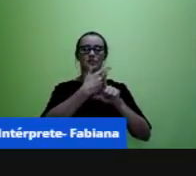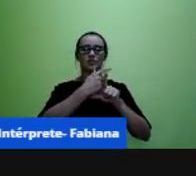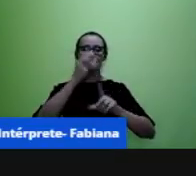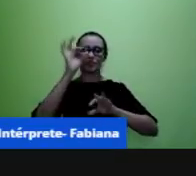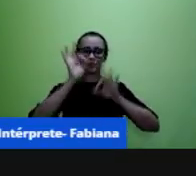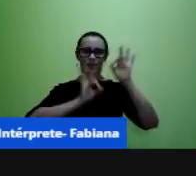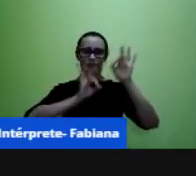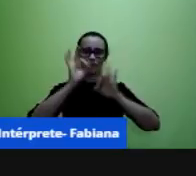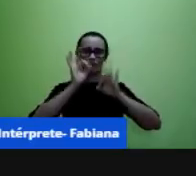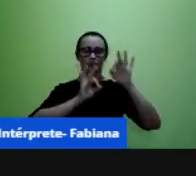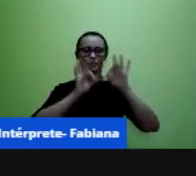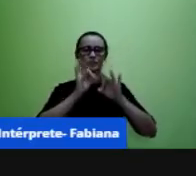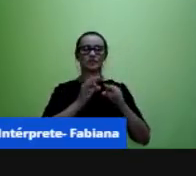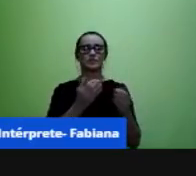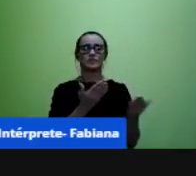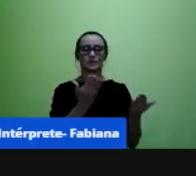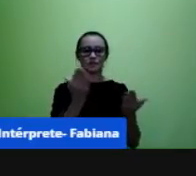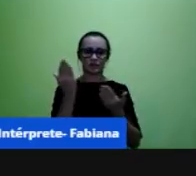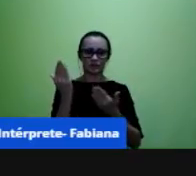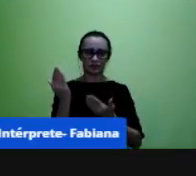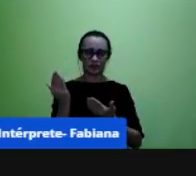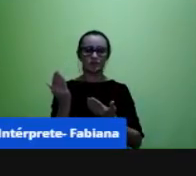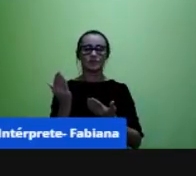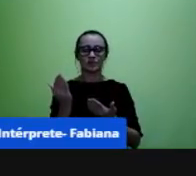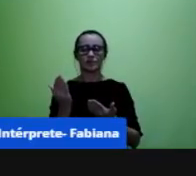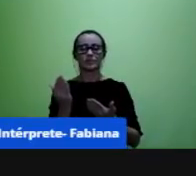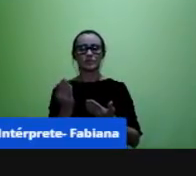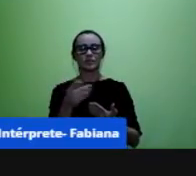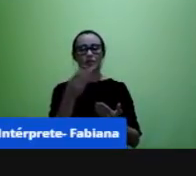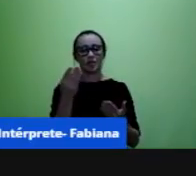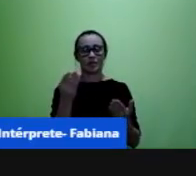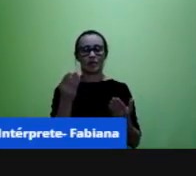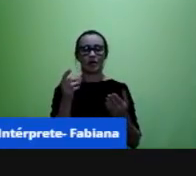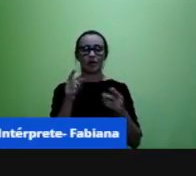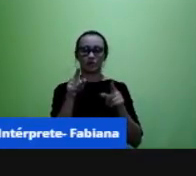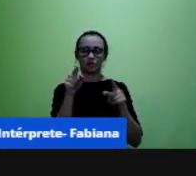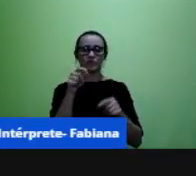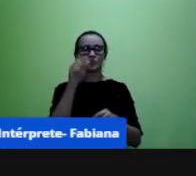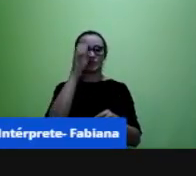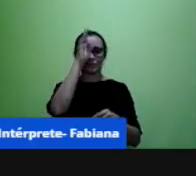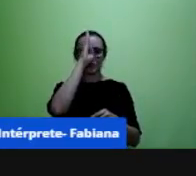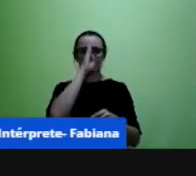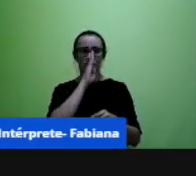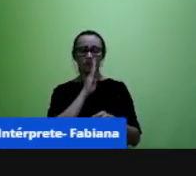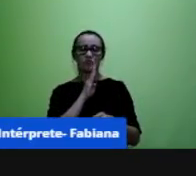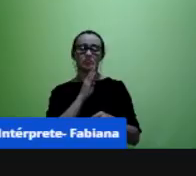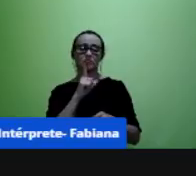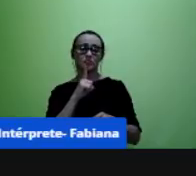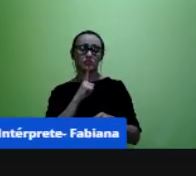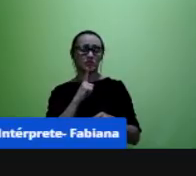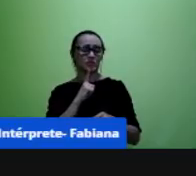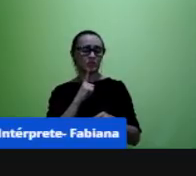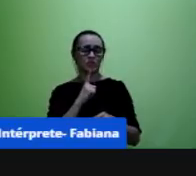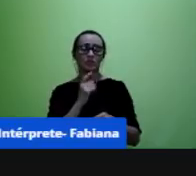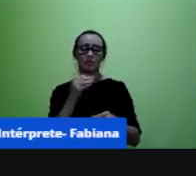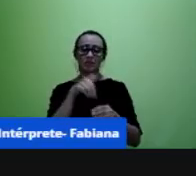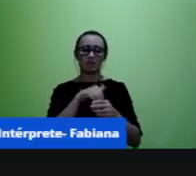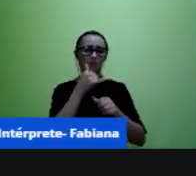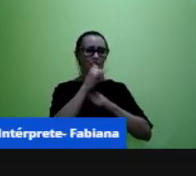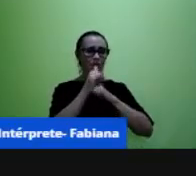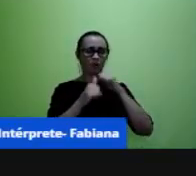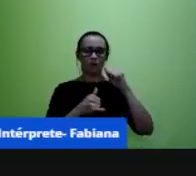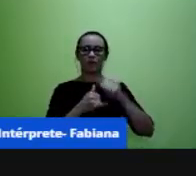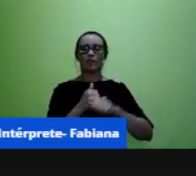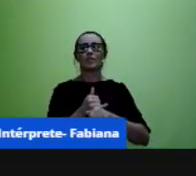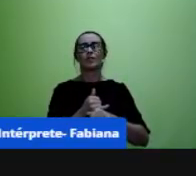por esse programa, né, o Clipchamp, que é um programa gratuito, tem a versão online dele, que você não precisa baixar nada. Eu uso a